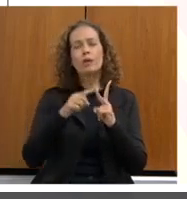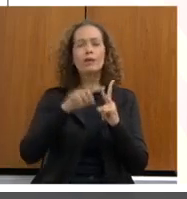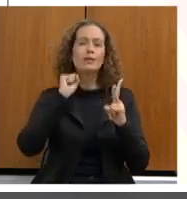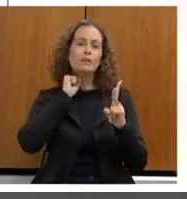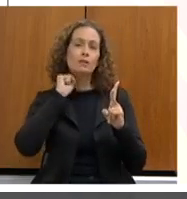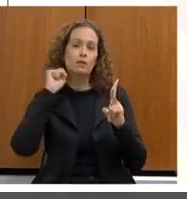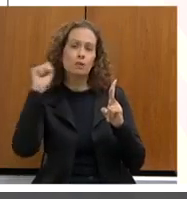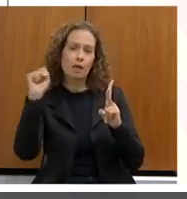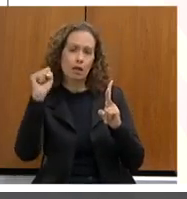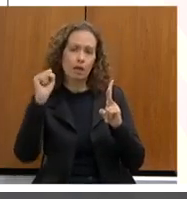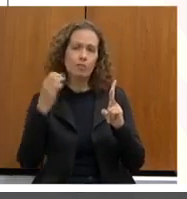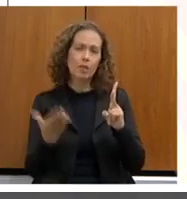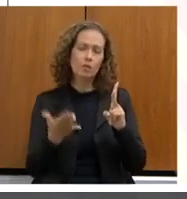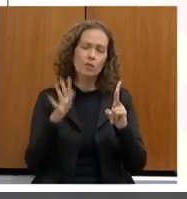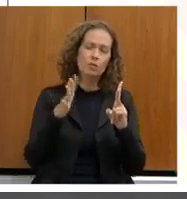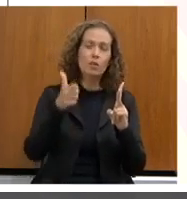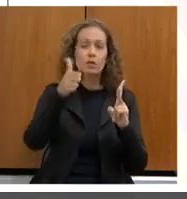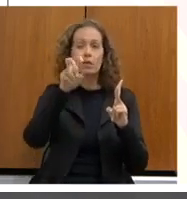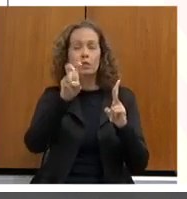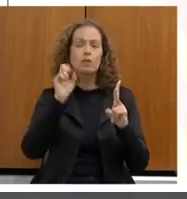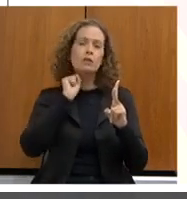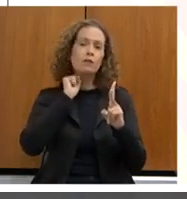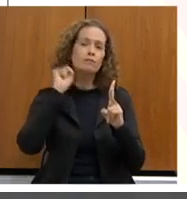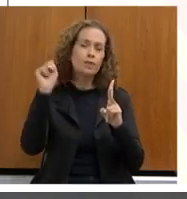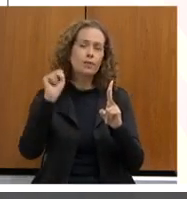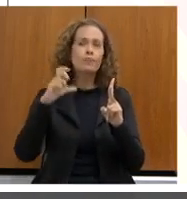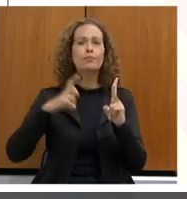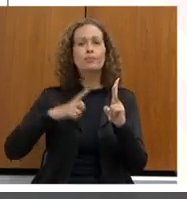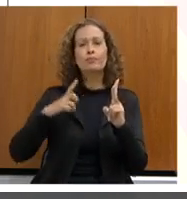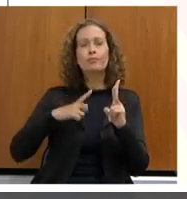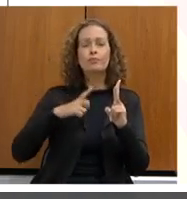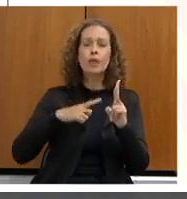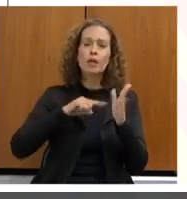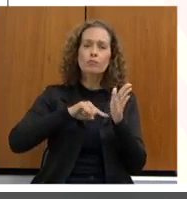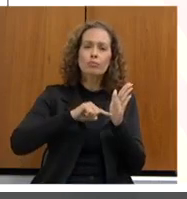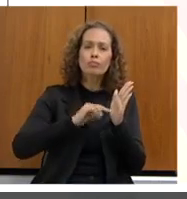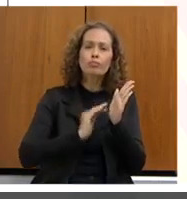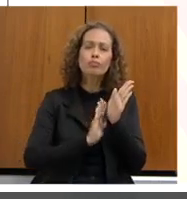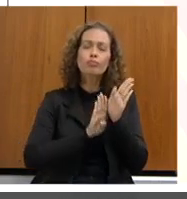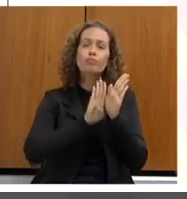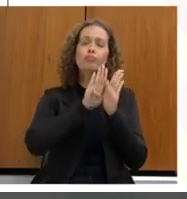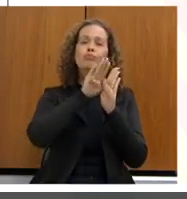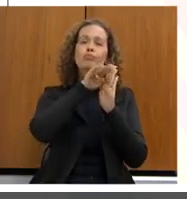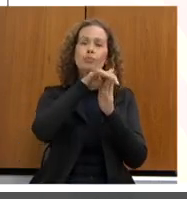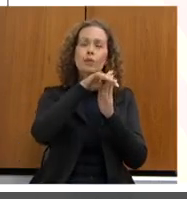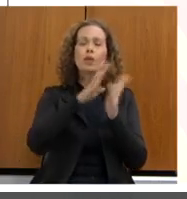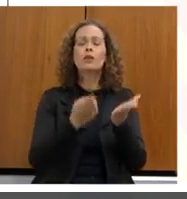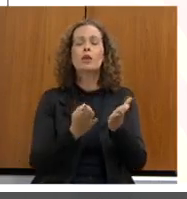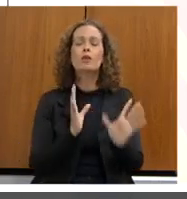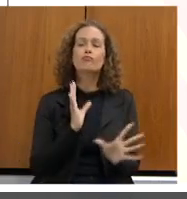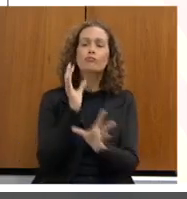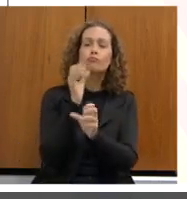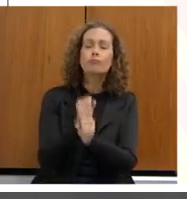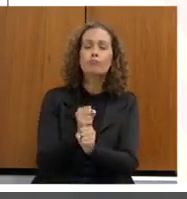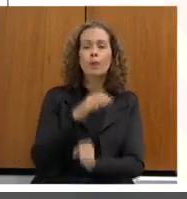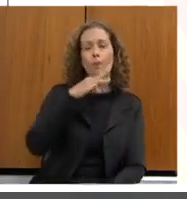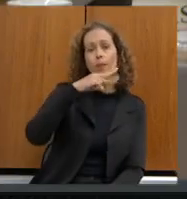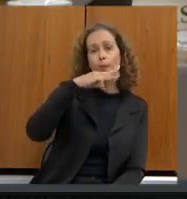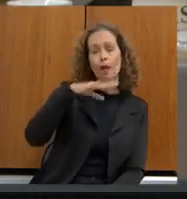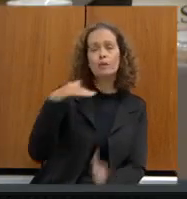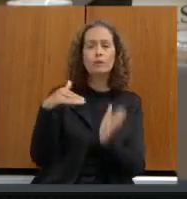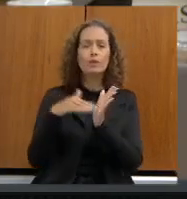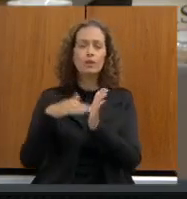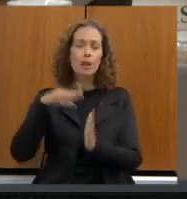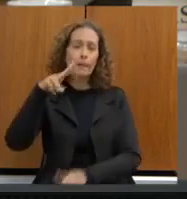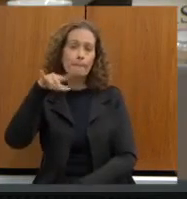né mas mais precisamente dia quinze de Abreu então nós temos ali o número maior e só mais esse período aqui de Março até maio